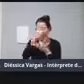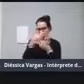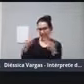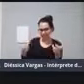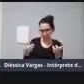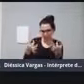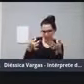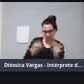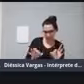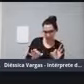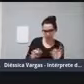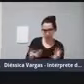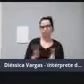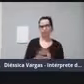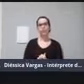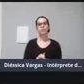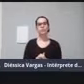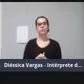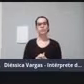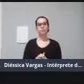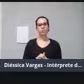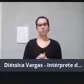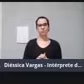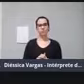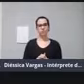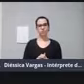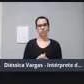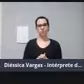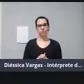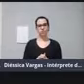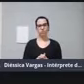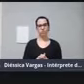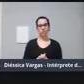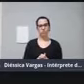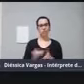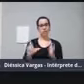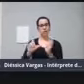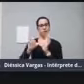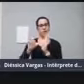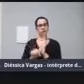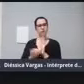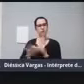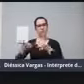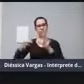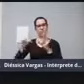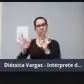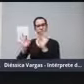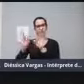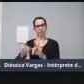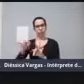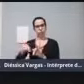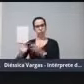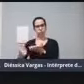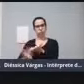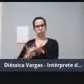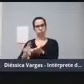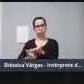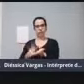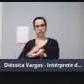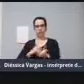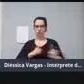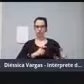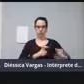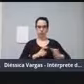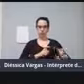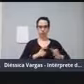inseto está se trabalhando. Além disso, na página final do livro, nós temos o jogo, né,